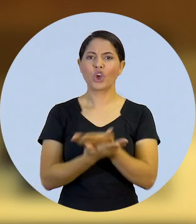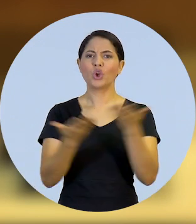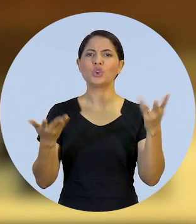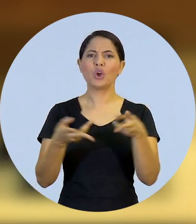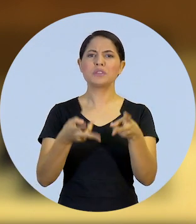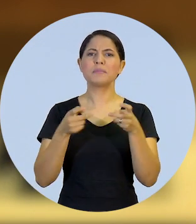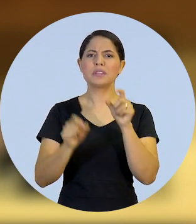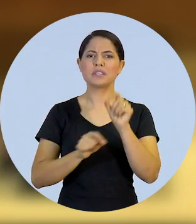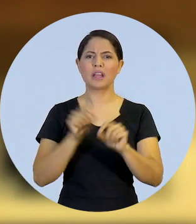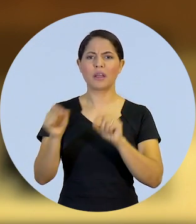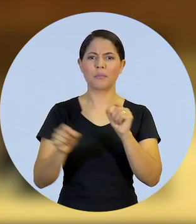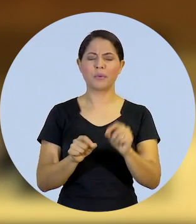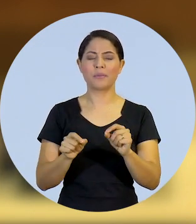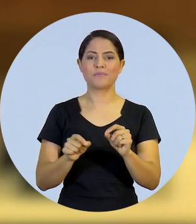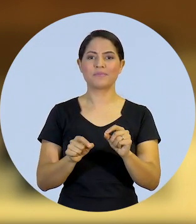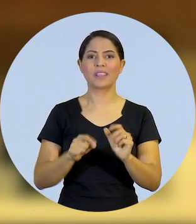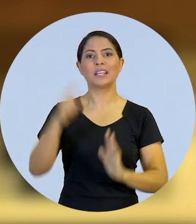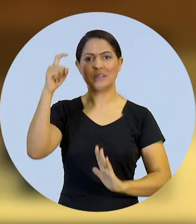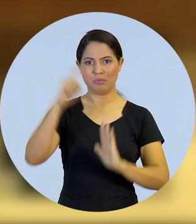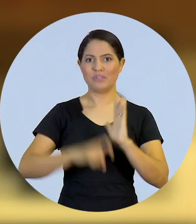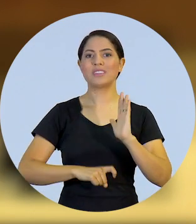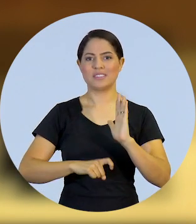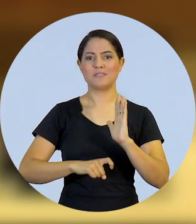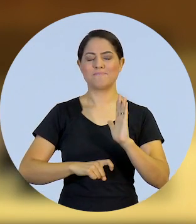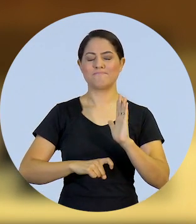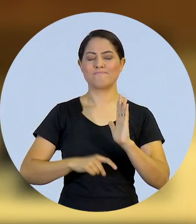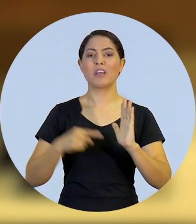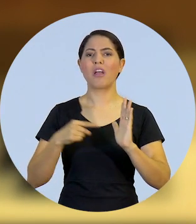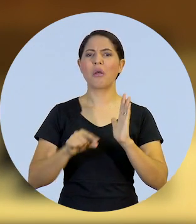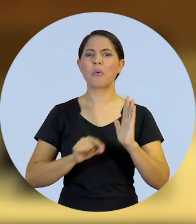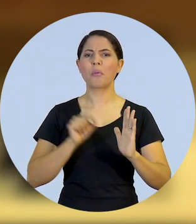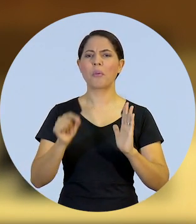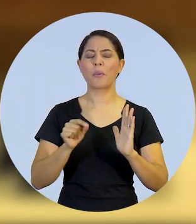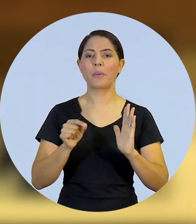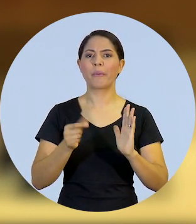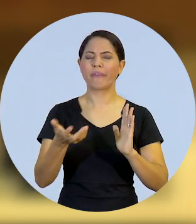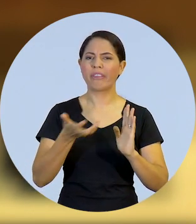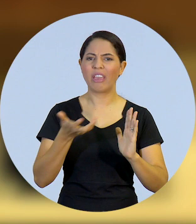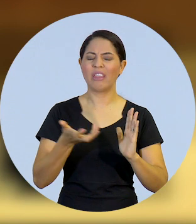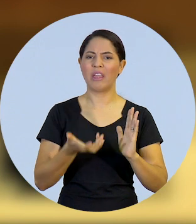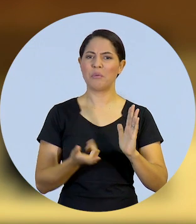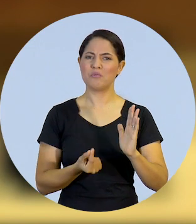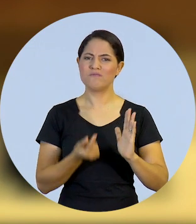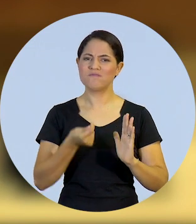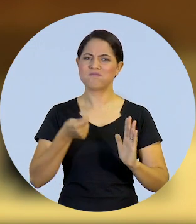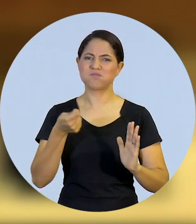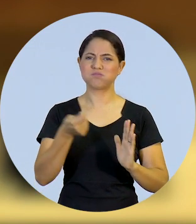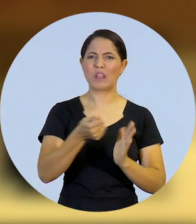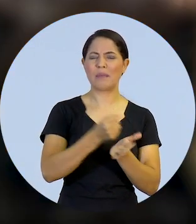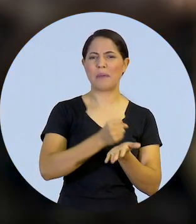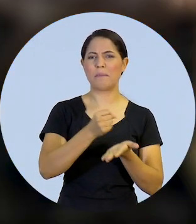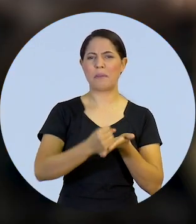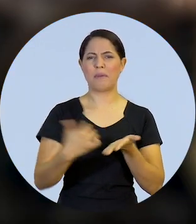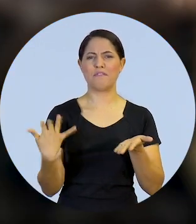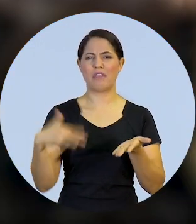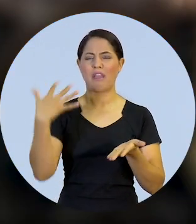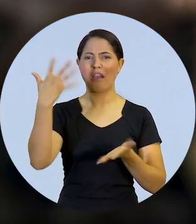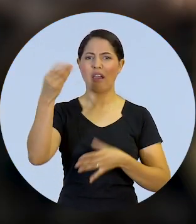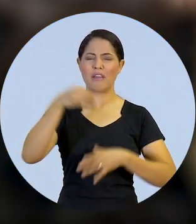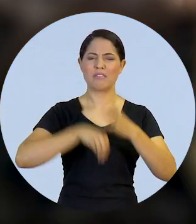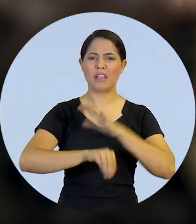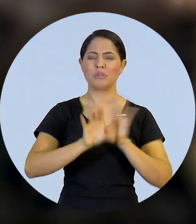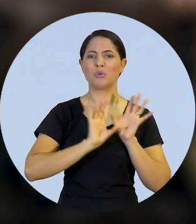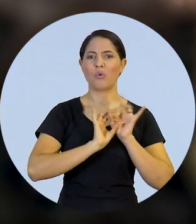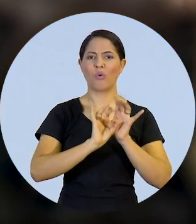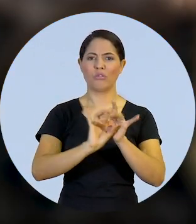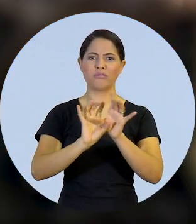hoje, a gente observa que é uma utilização da tributação como uma ferramenta de onerar demasiadamente a